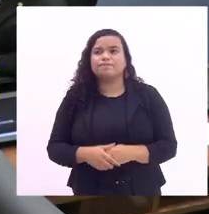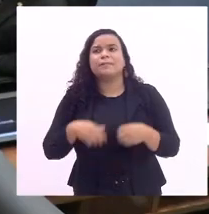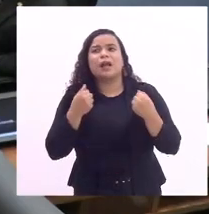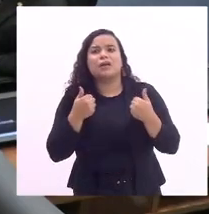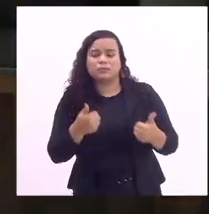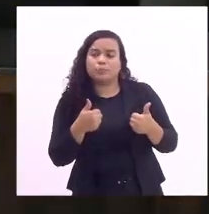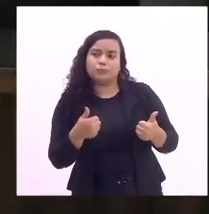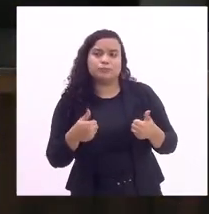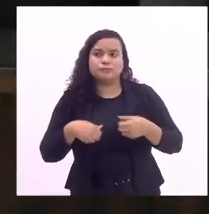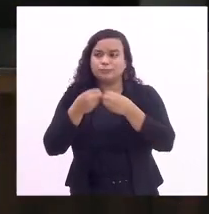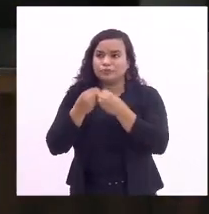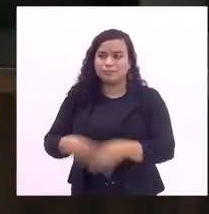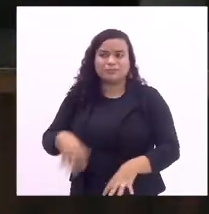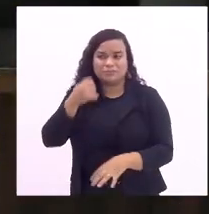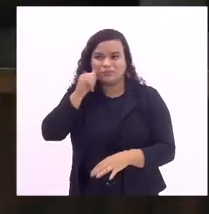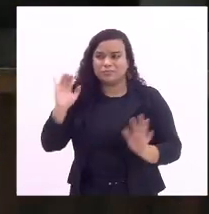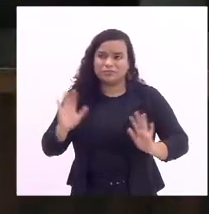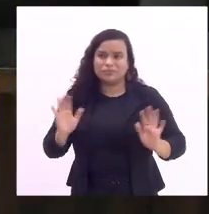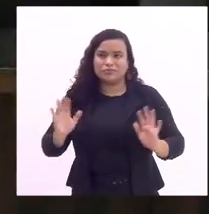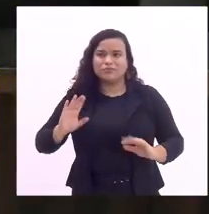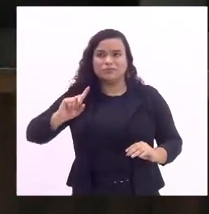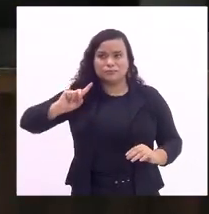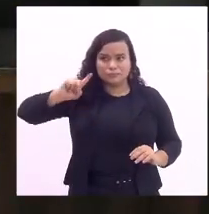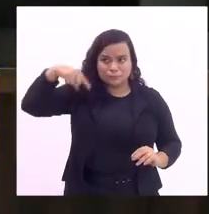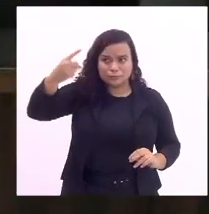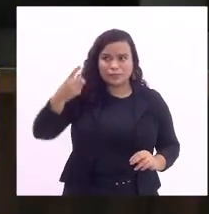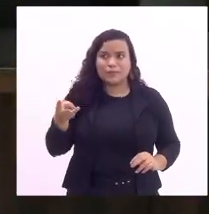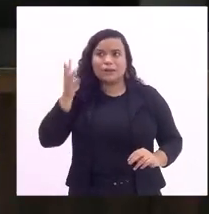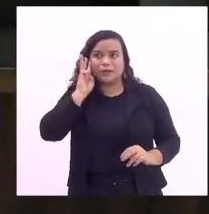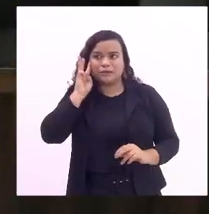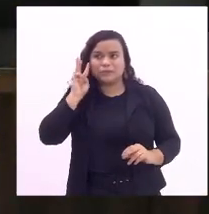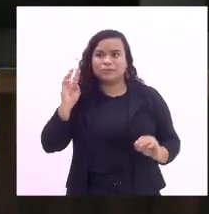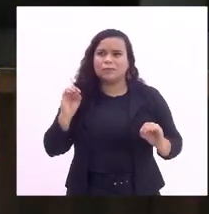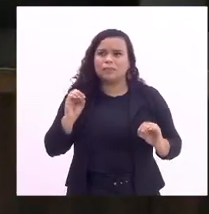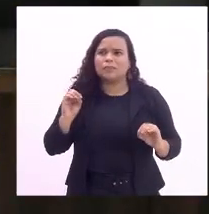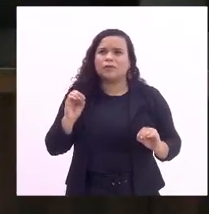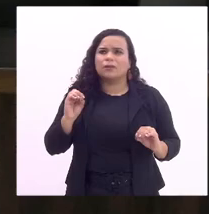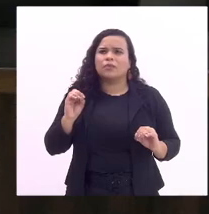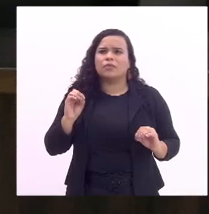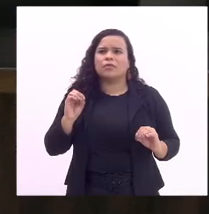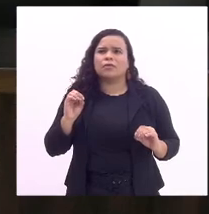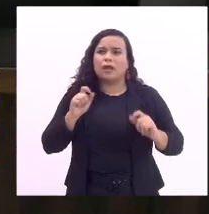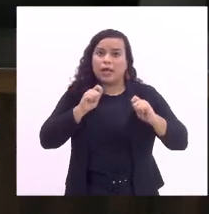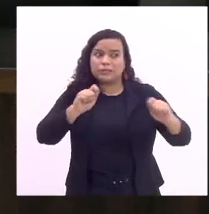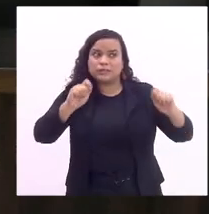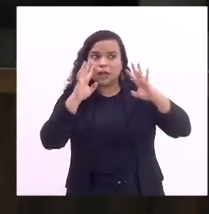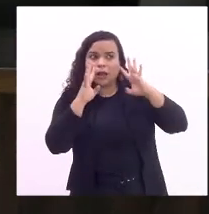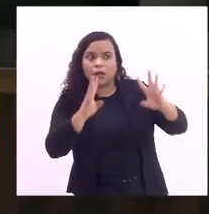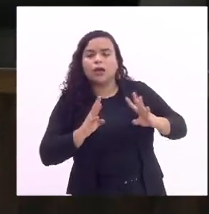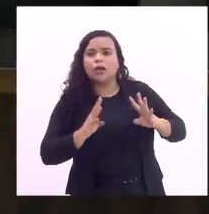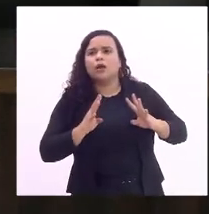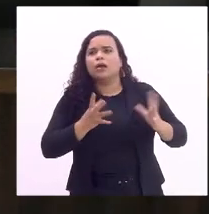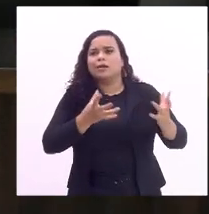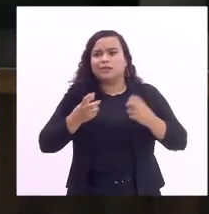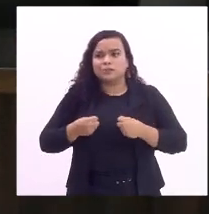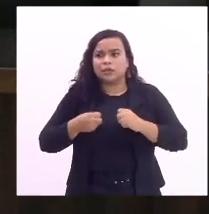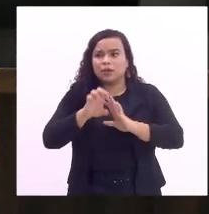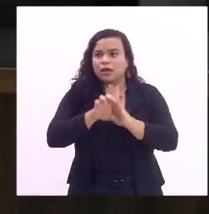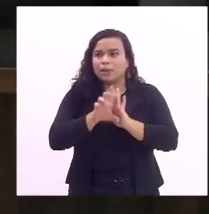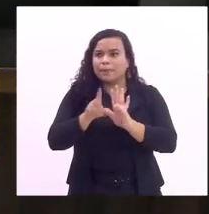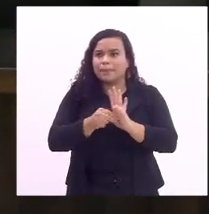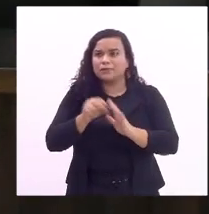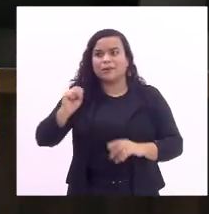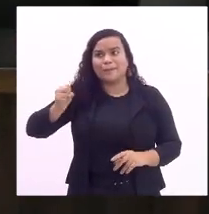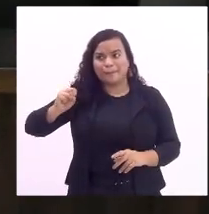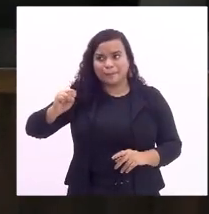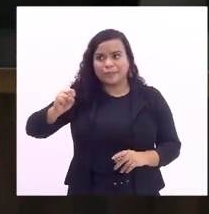sem prejuízo deles voltarem na próxima terça. Atenção, assessoria. Recebeu 8 emendas. Ele fez emendas supressivas.